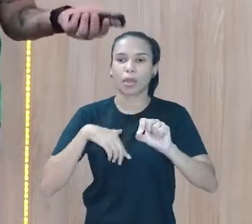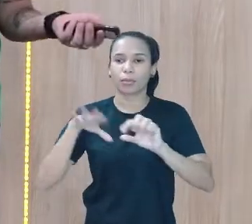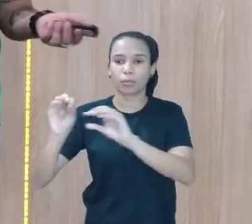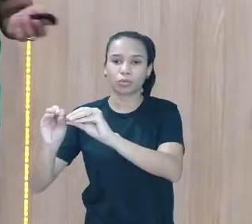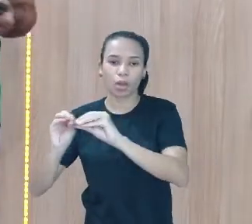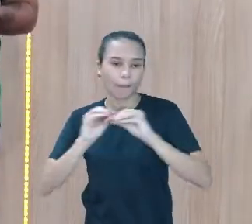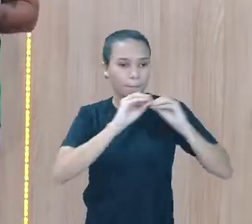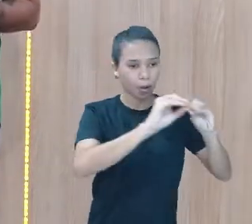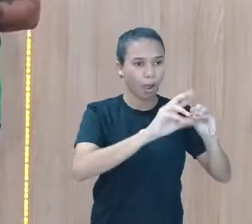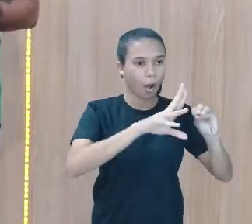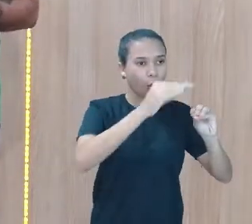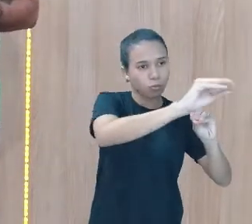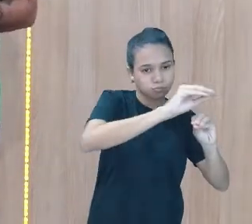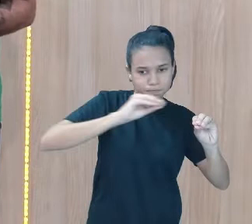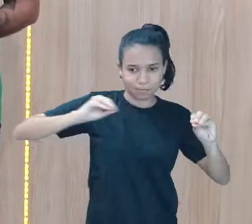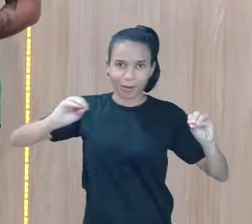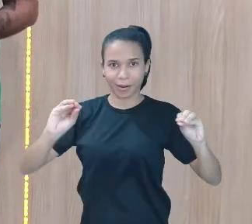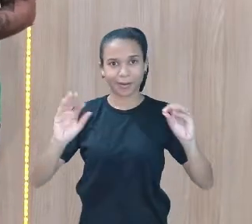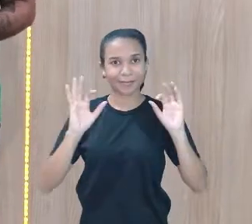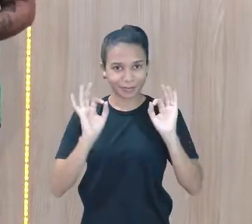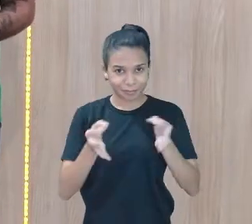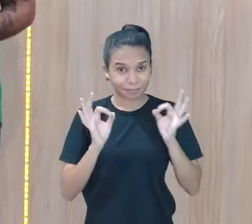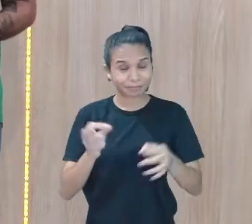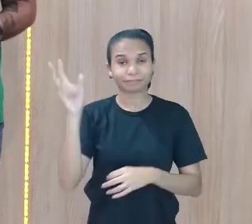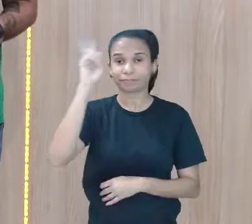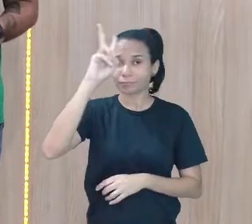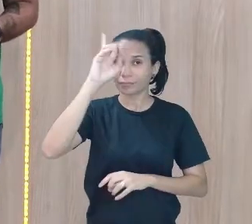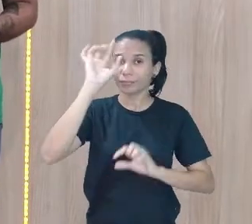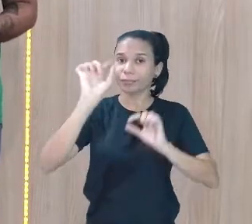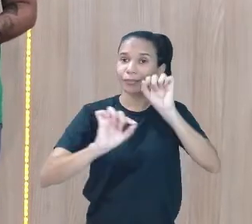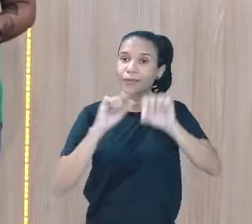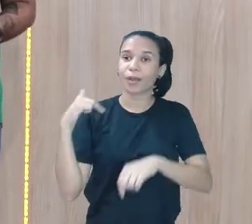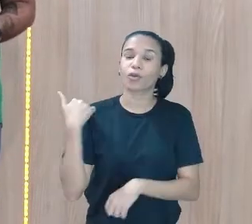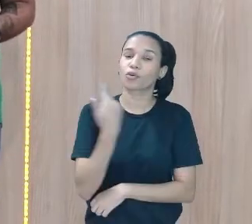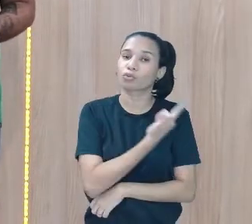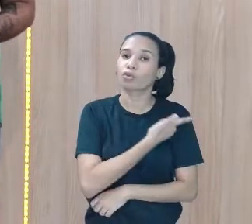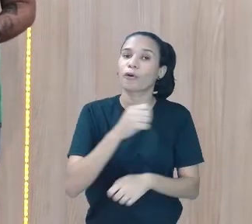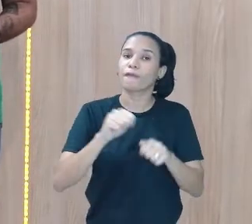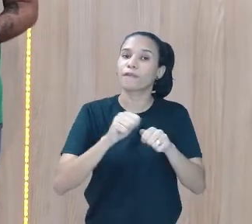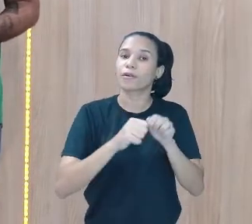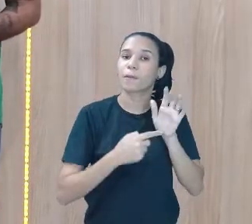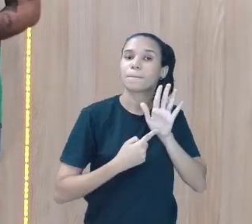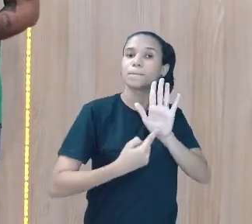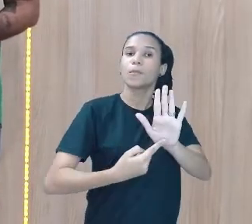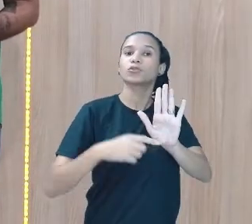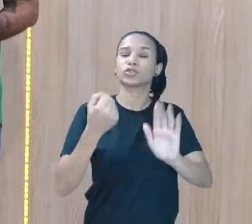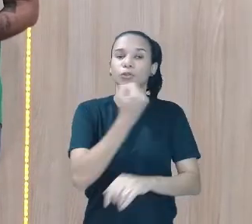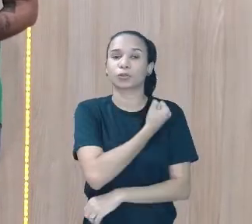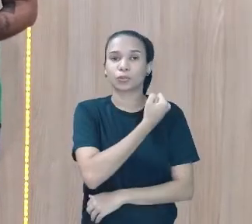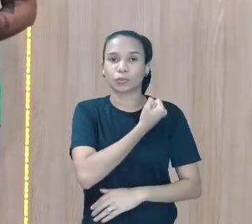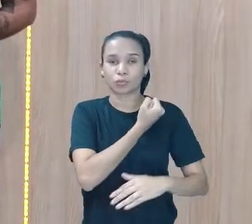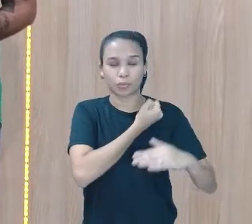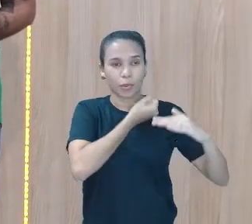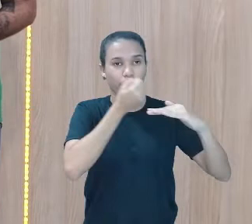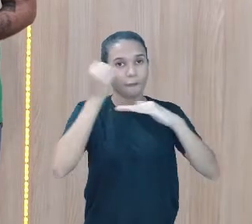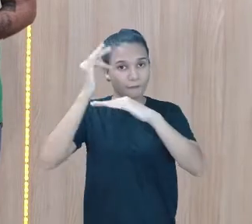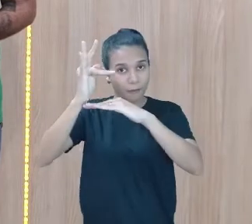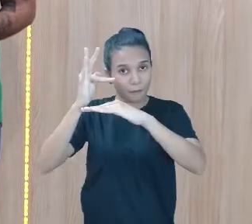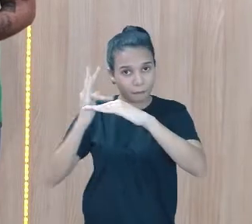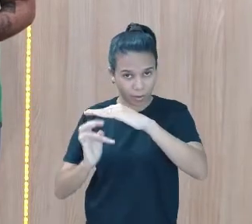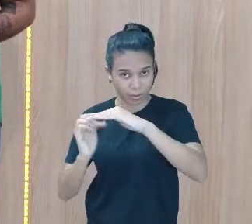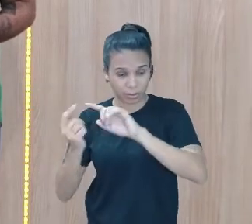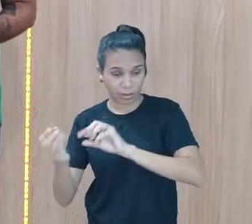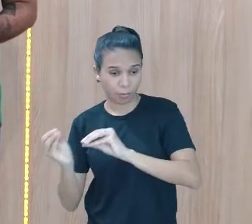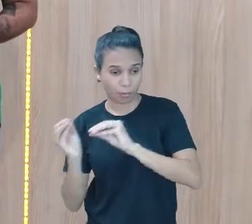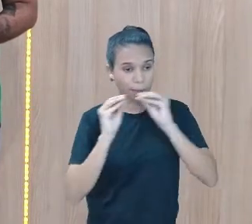uma representação para outra, tá certo? Lembrando que a gente está fazendo mais a representação do número na forma de fração